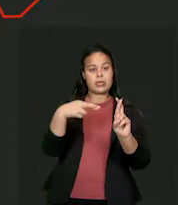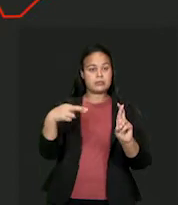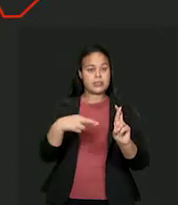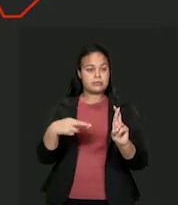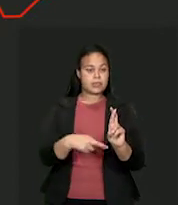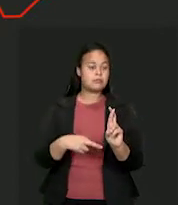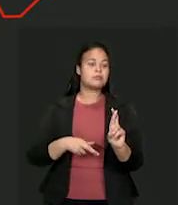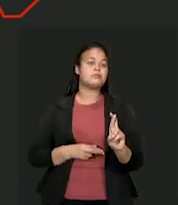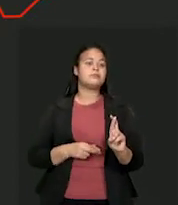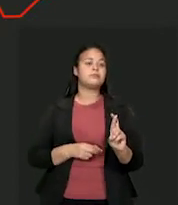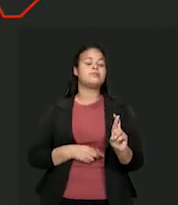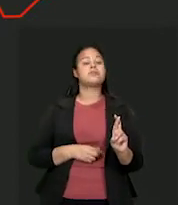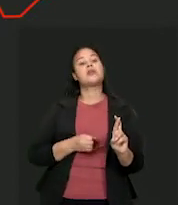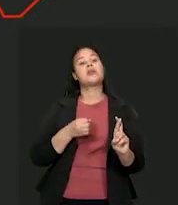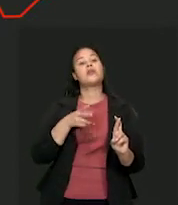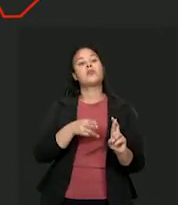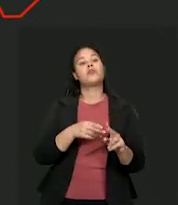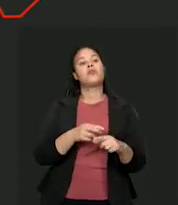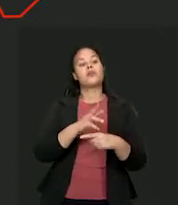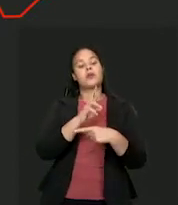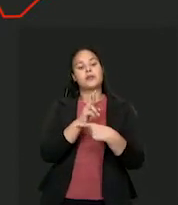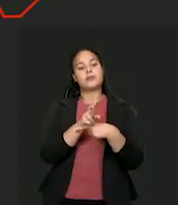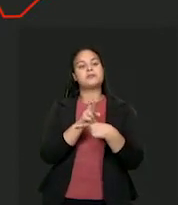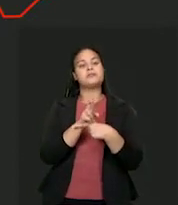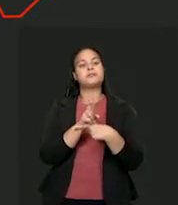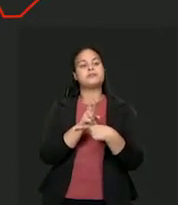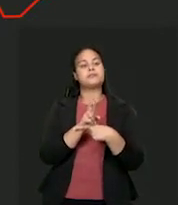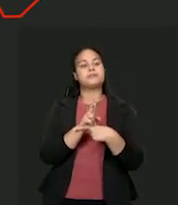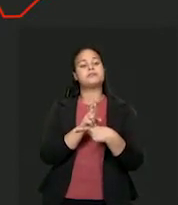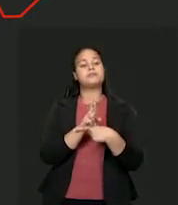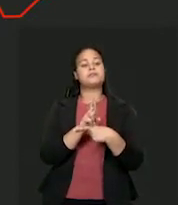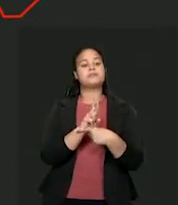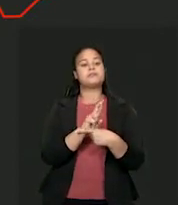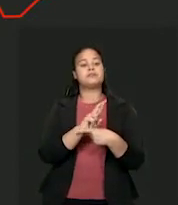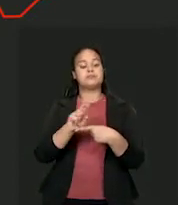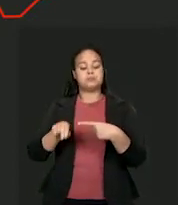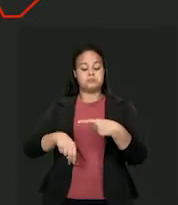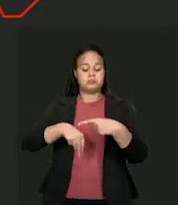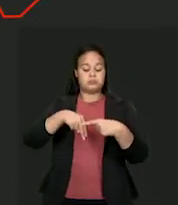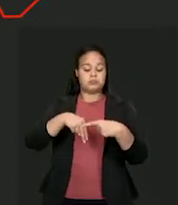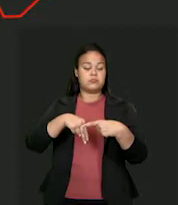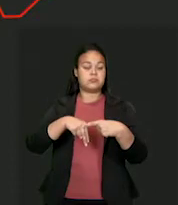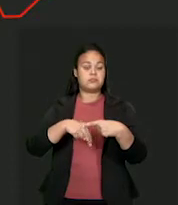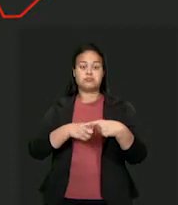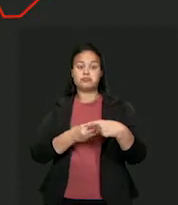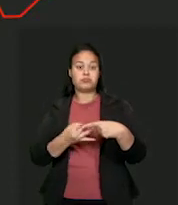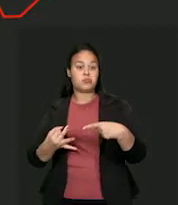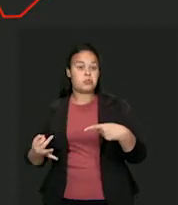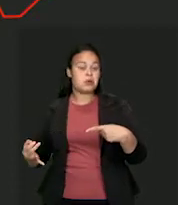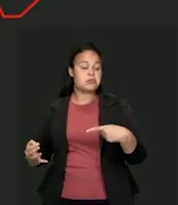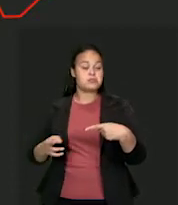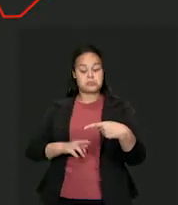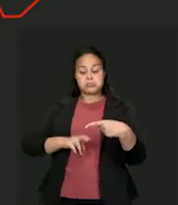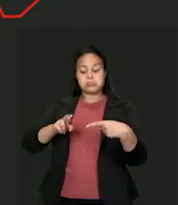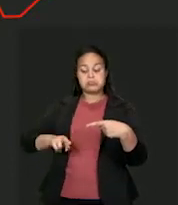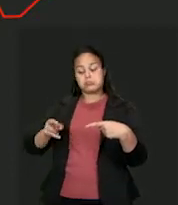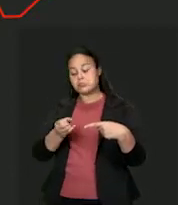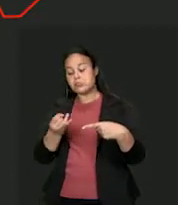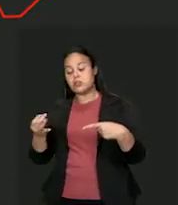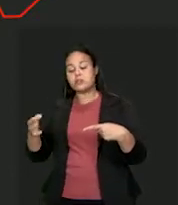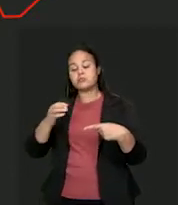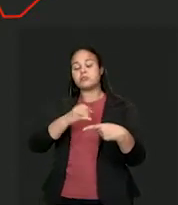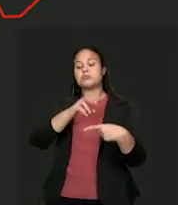REC, vai ser igual a R sobre N. N é o número de resistores. Então,